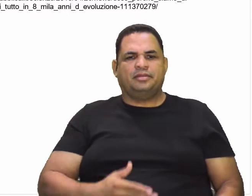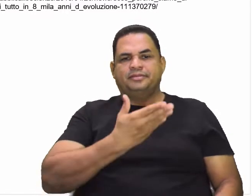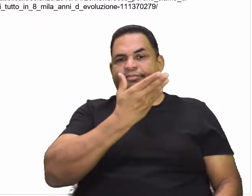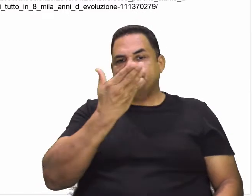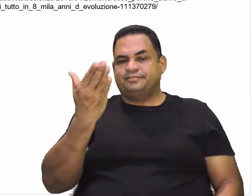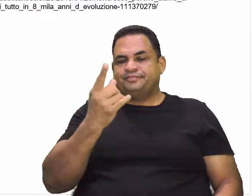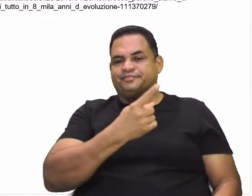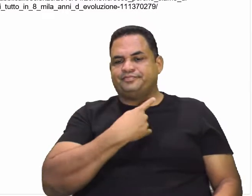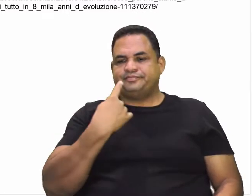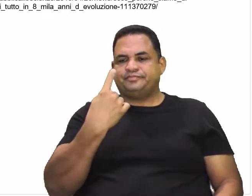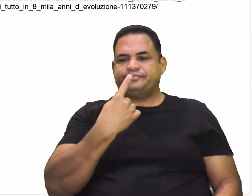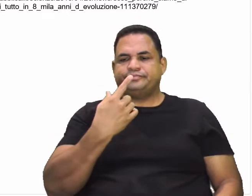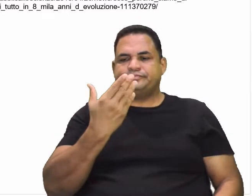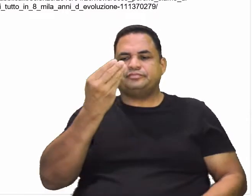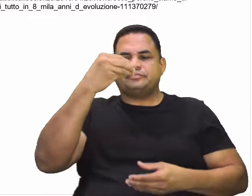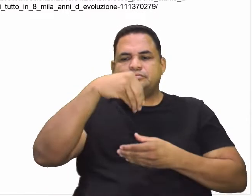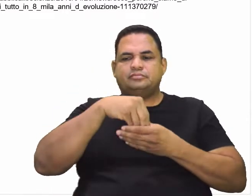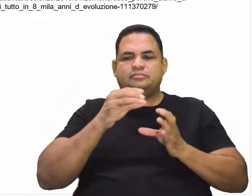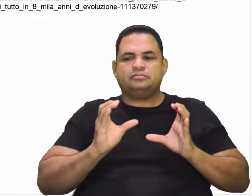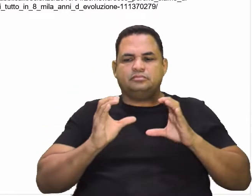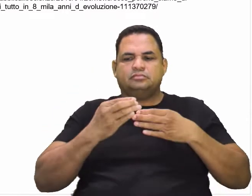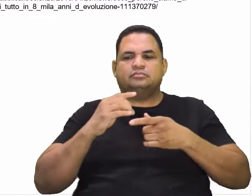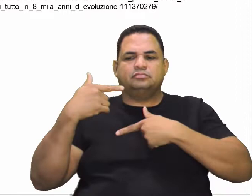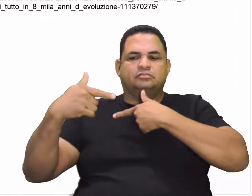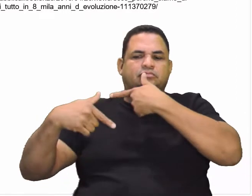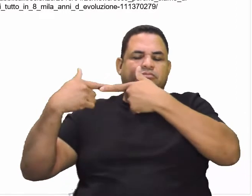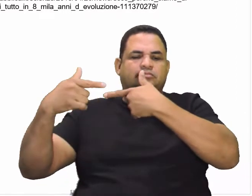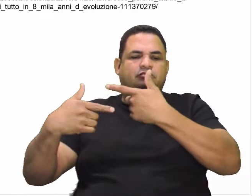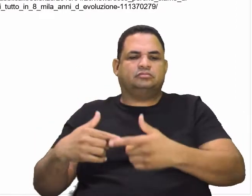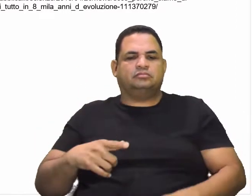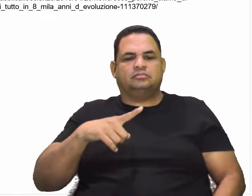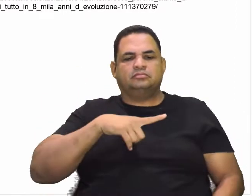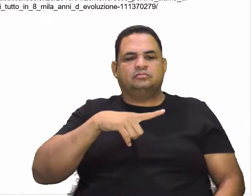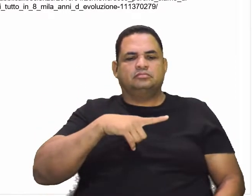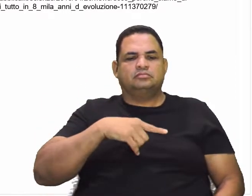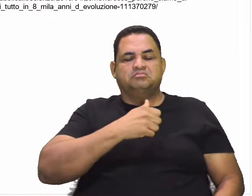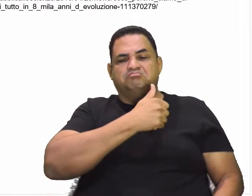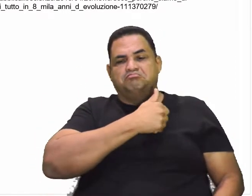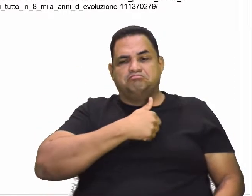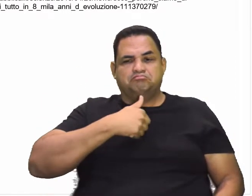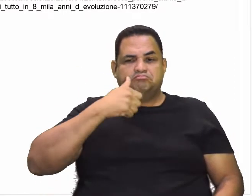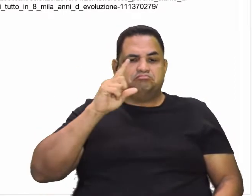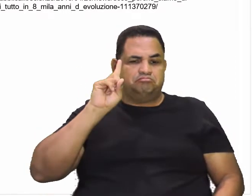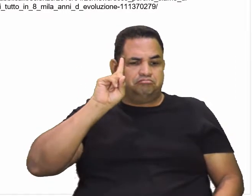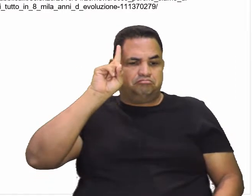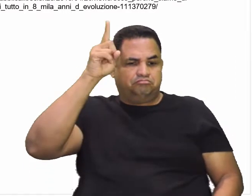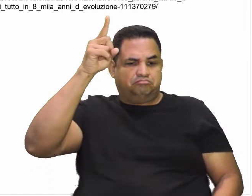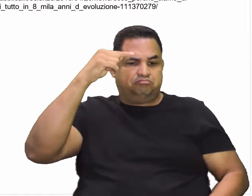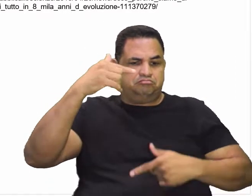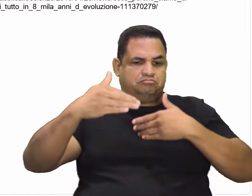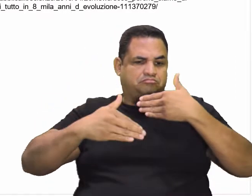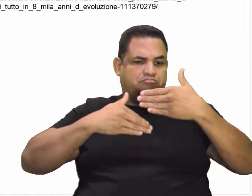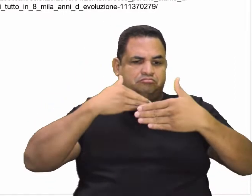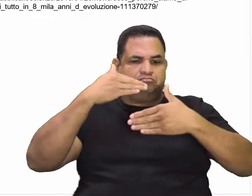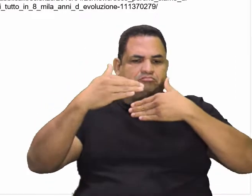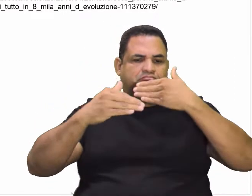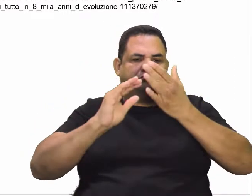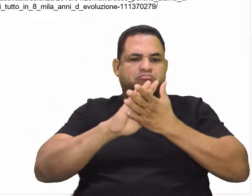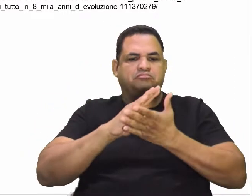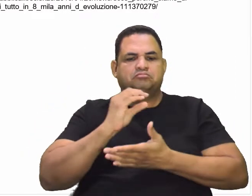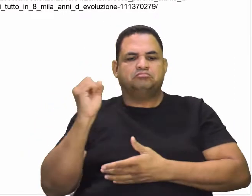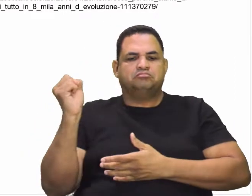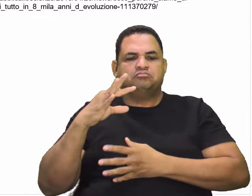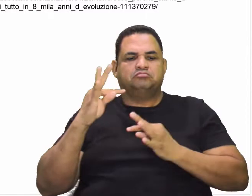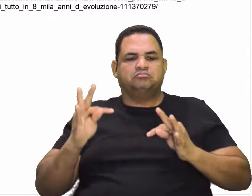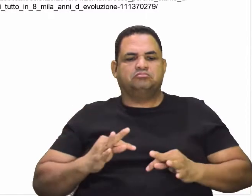sapiens que nós descendemos. Dotado de maior inteligência, desenvolveu novas